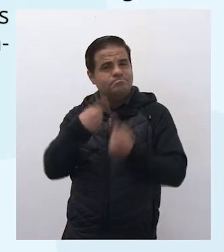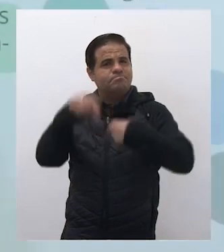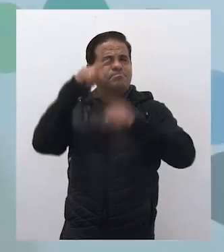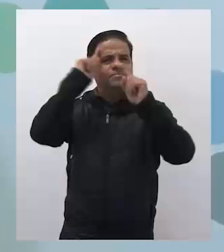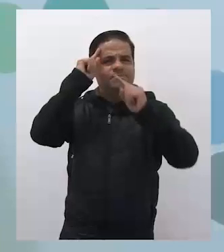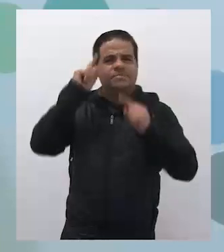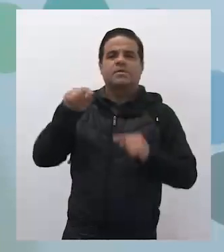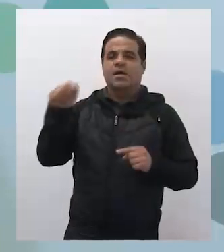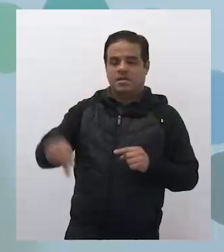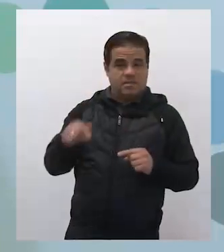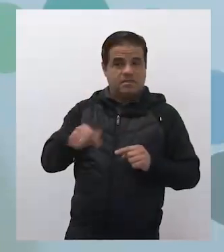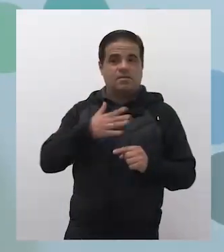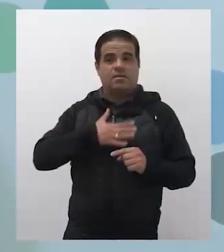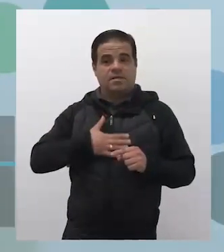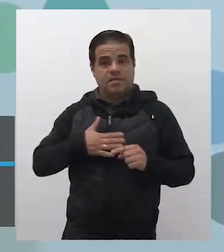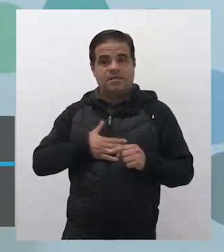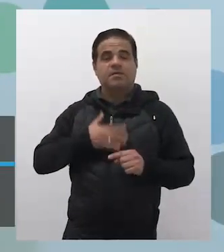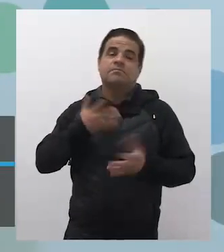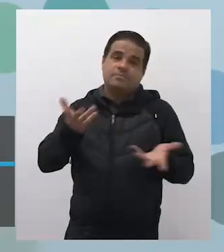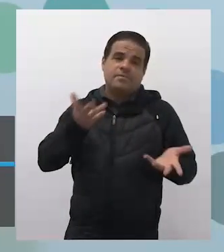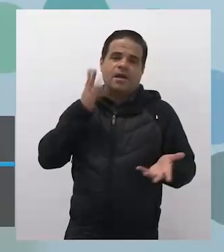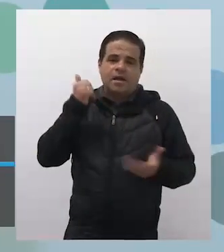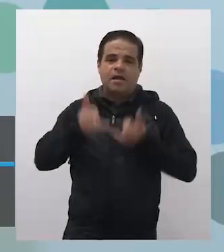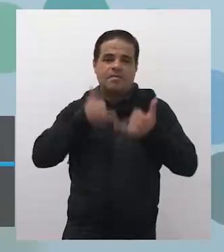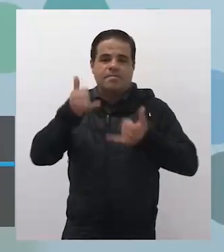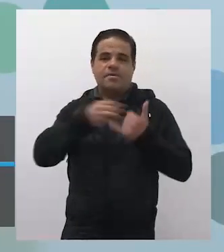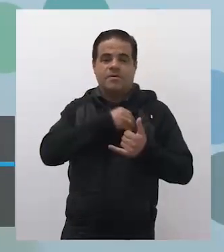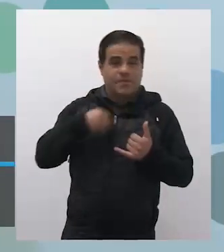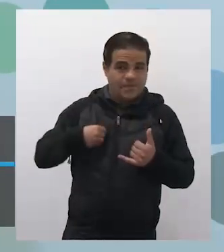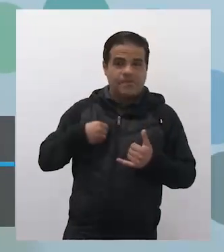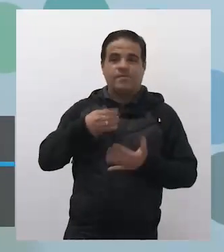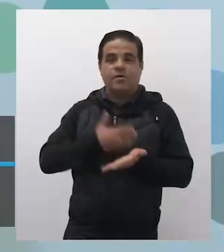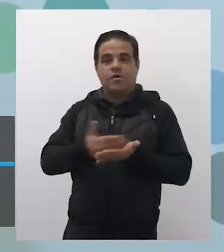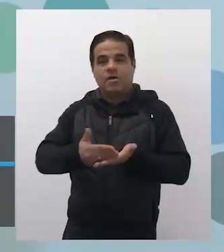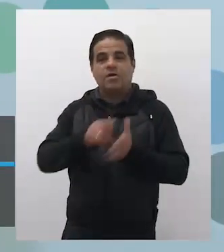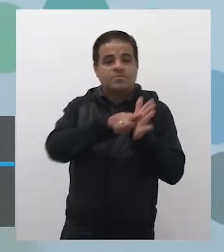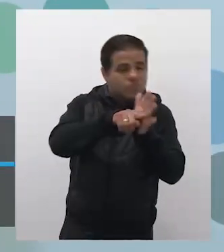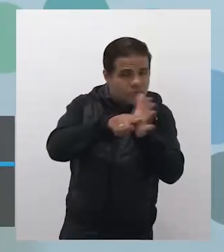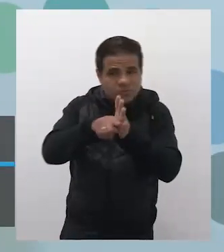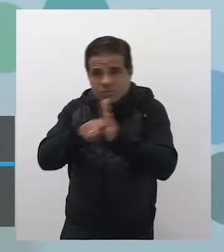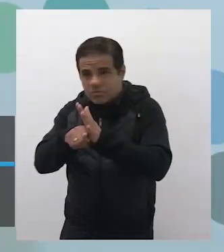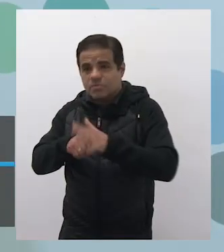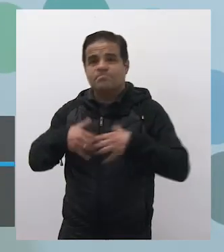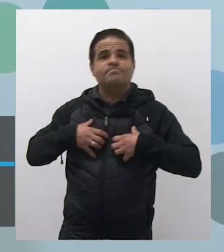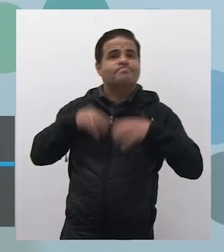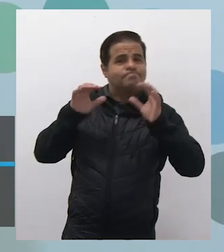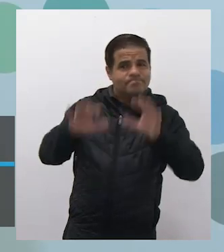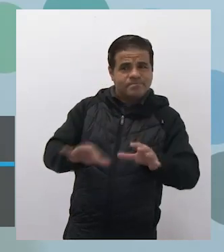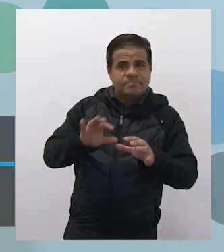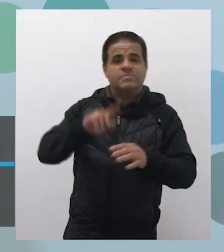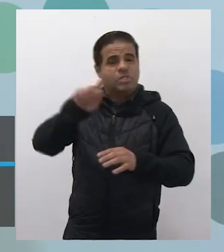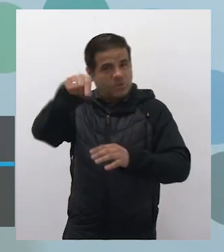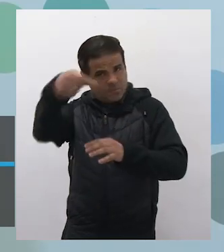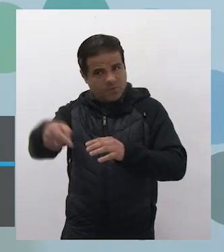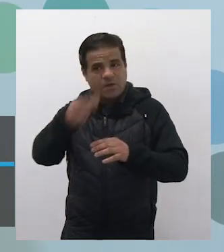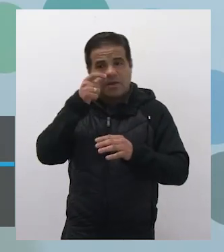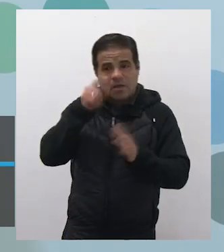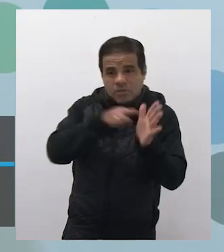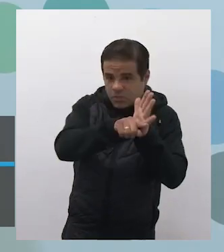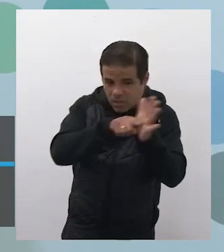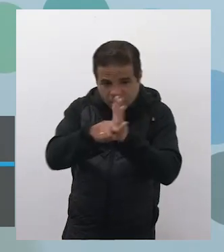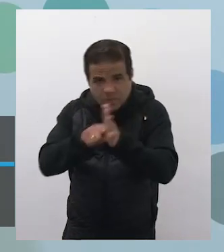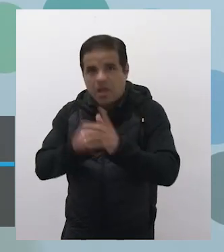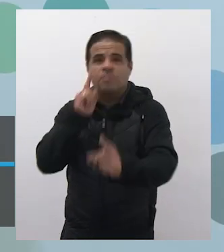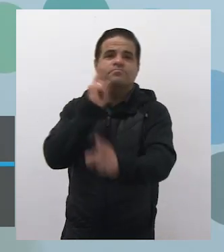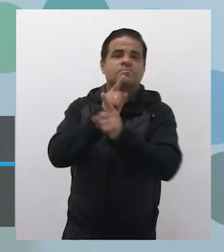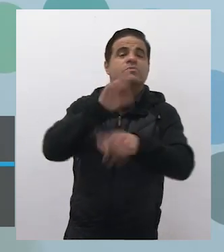Aqui na minha brincadeira de médico, então começamos diagnosticando os sintomas, depois a gente vai